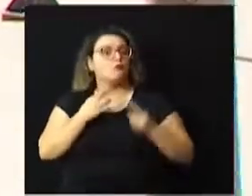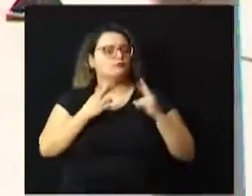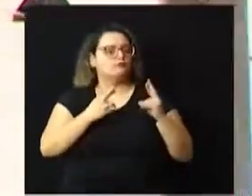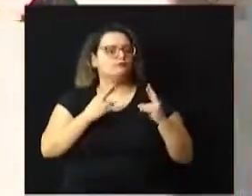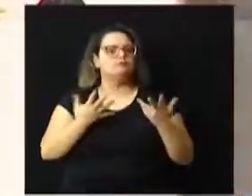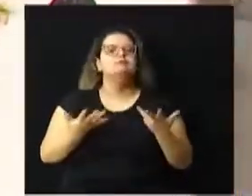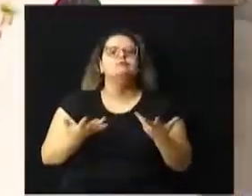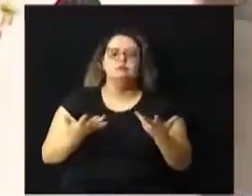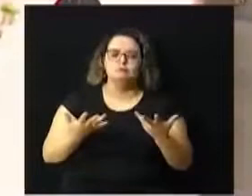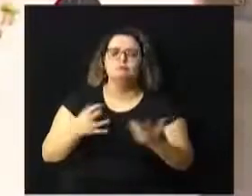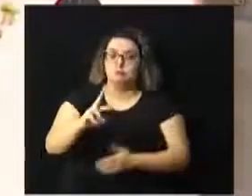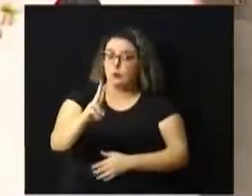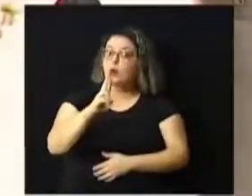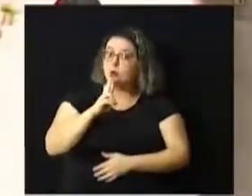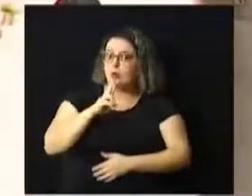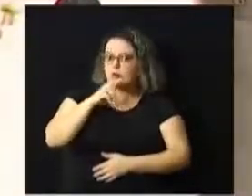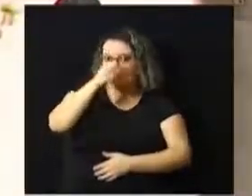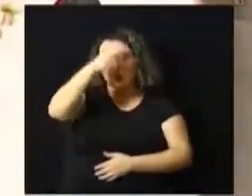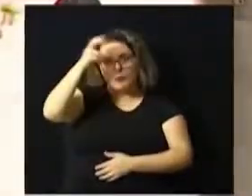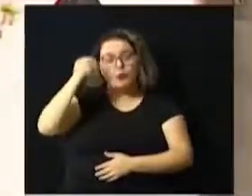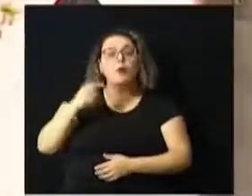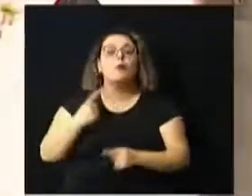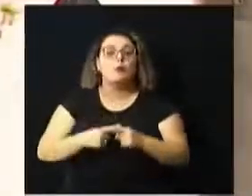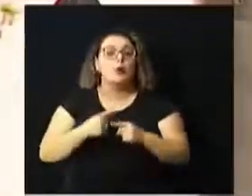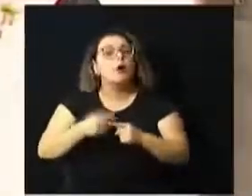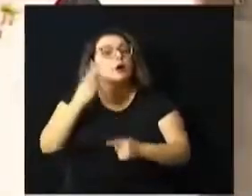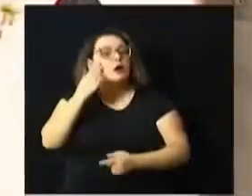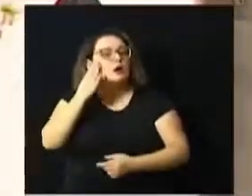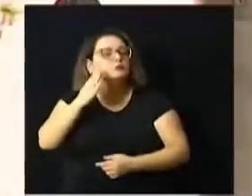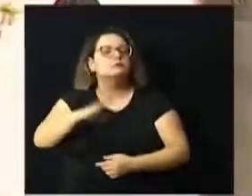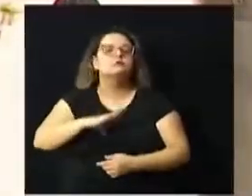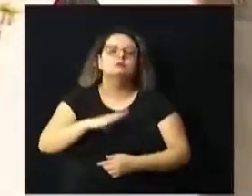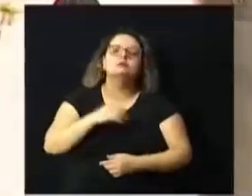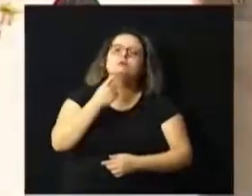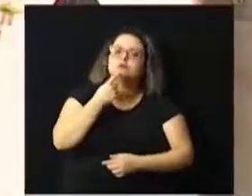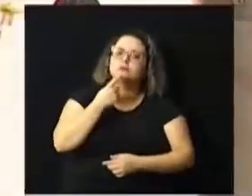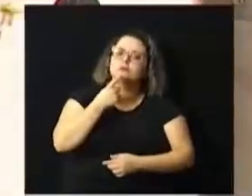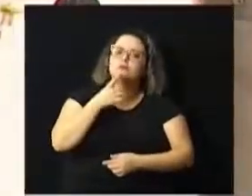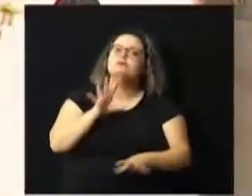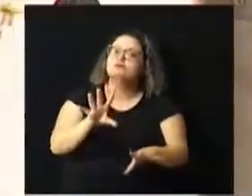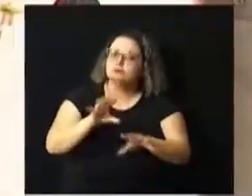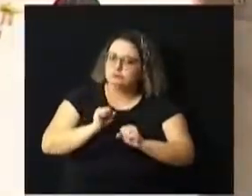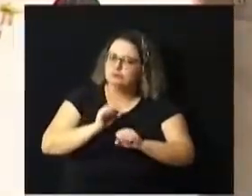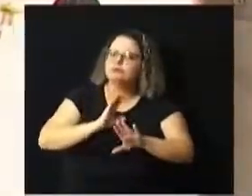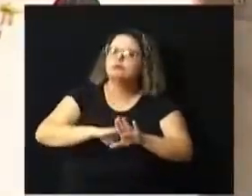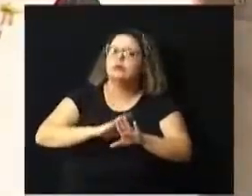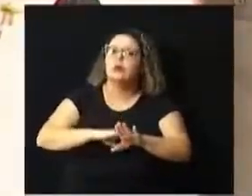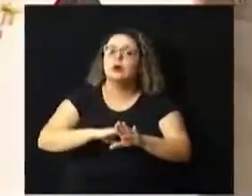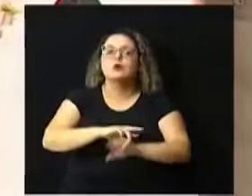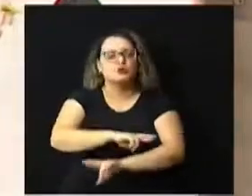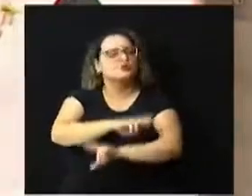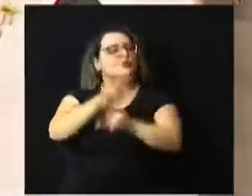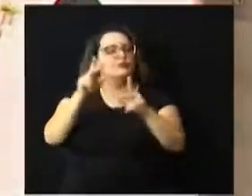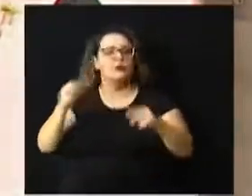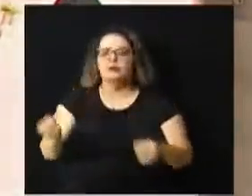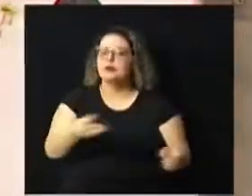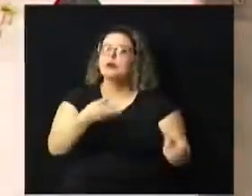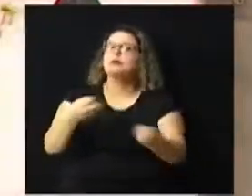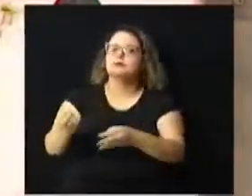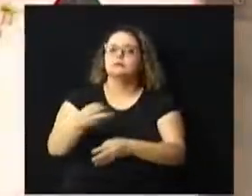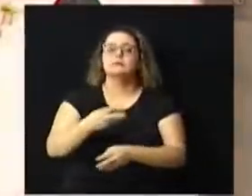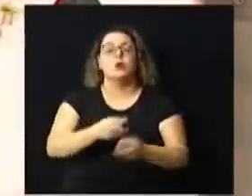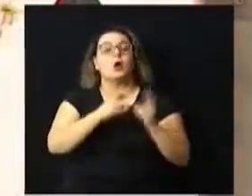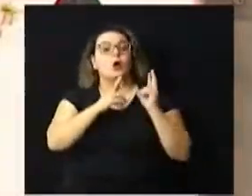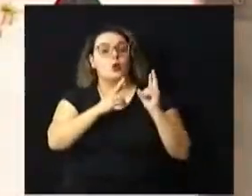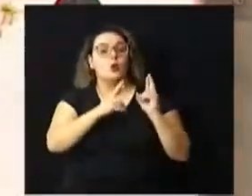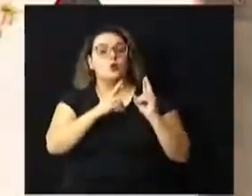boas expectativas sobre a resposta da Prefeitura, pois sabe que Campinas é conhecida por adotar práticas inovadoras.